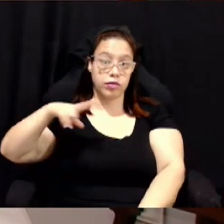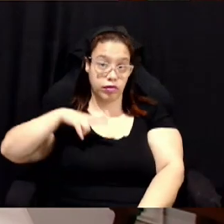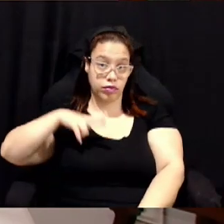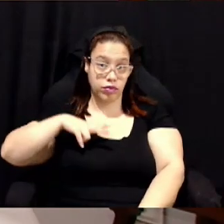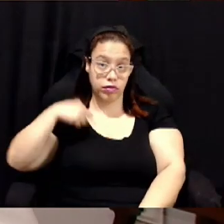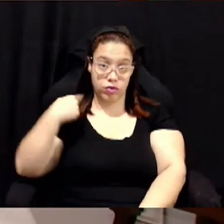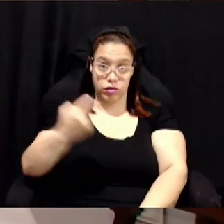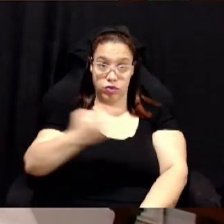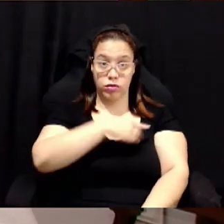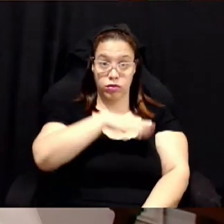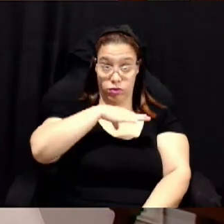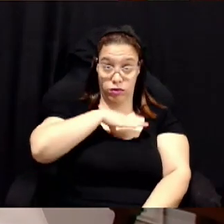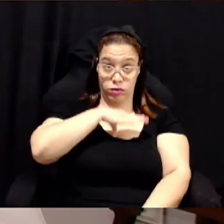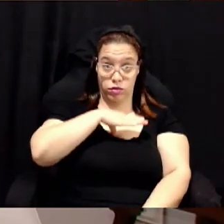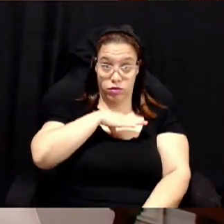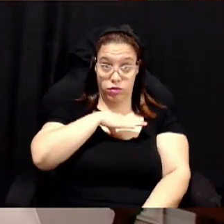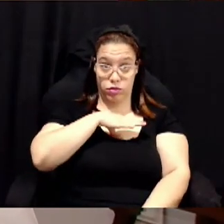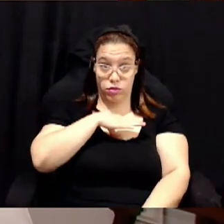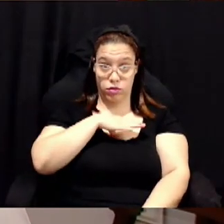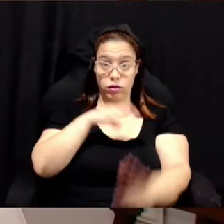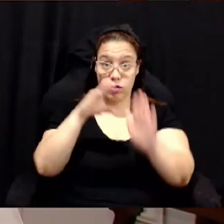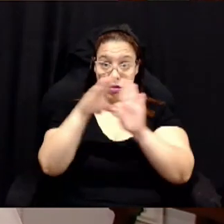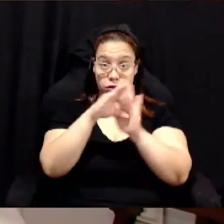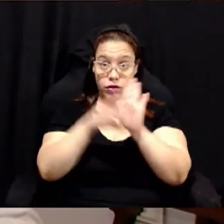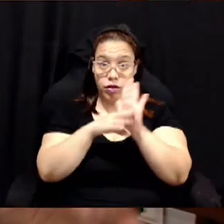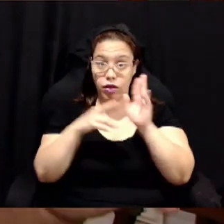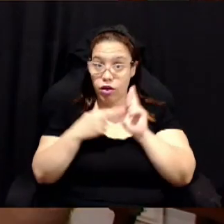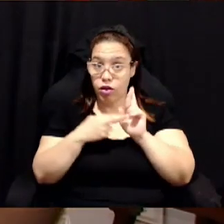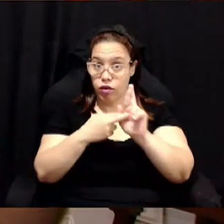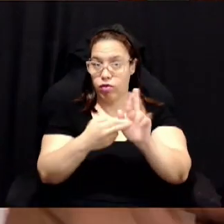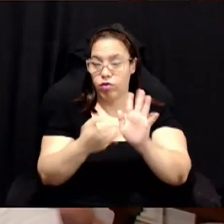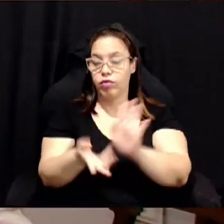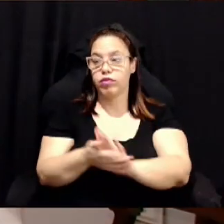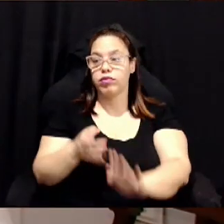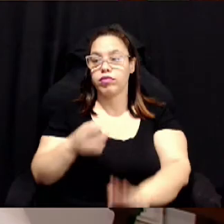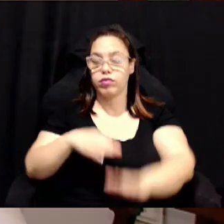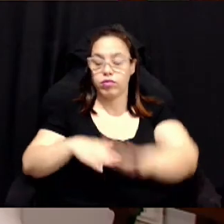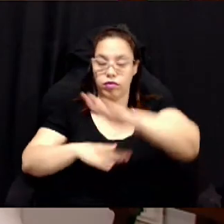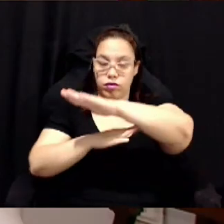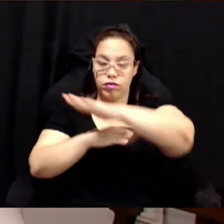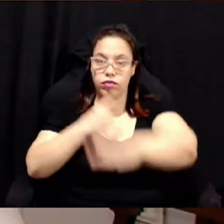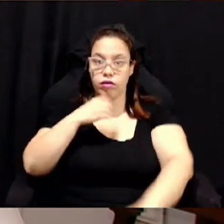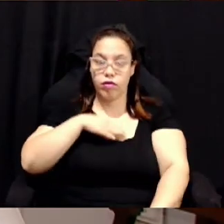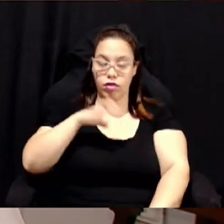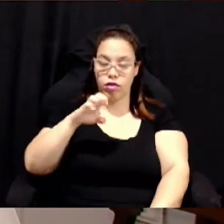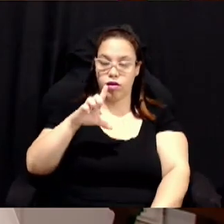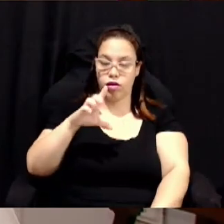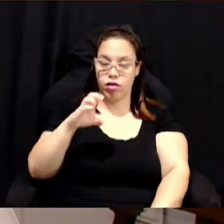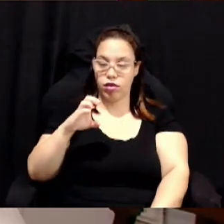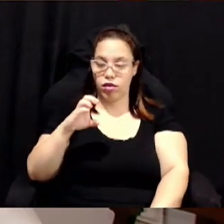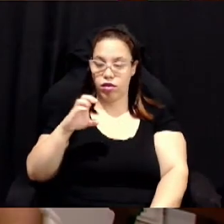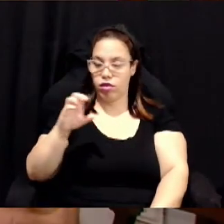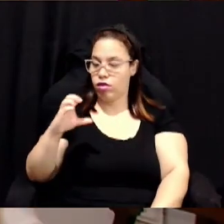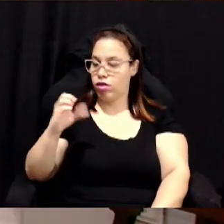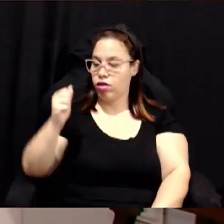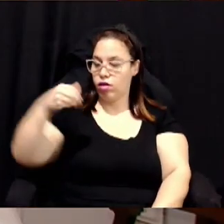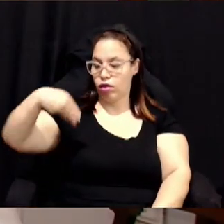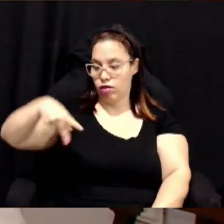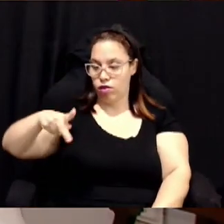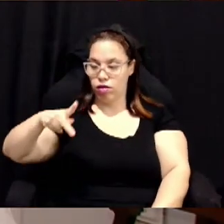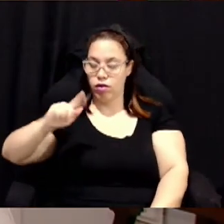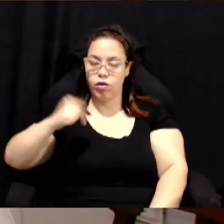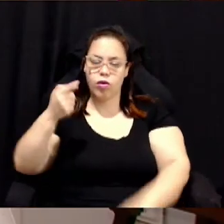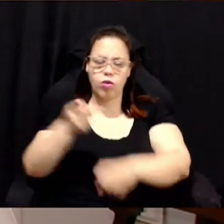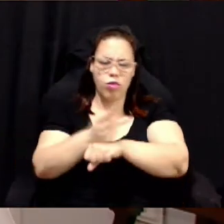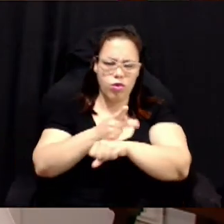município. Aliás, esse programa é uma referência da Câmara de Campinas, através da Elecamp, que tem sido procurada por outros municípios